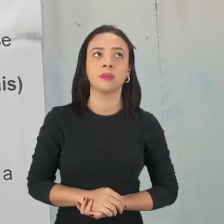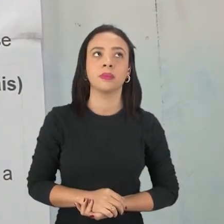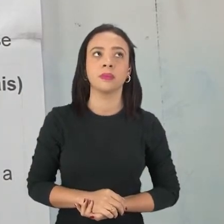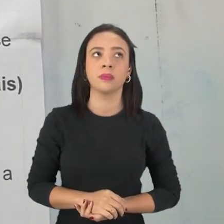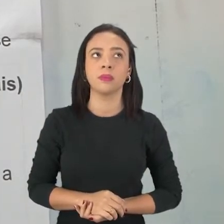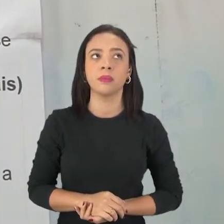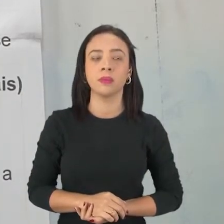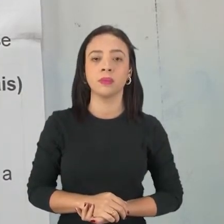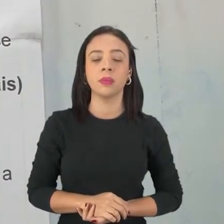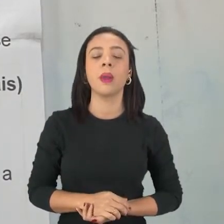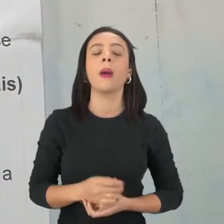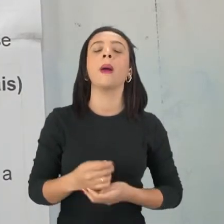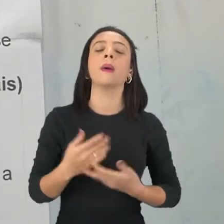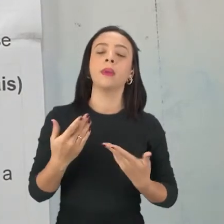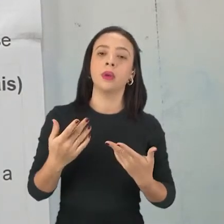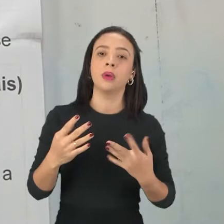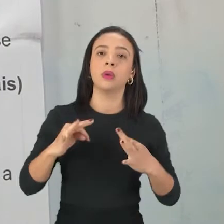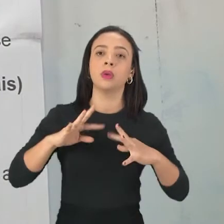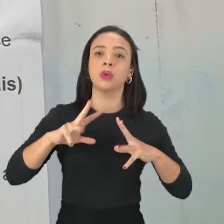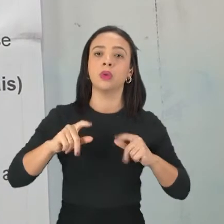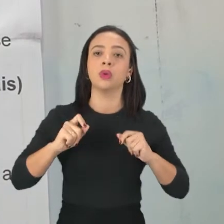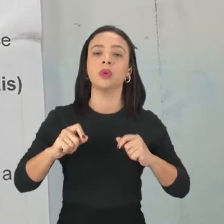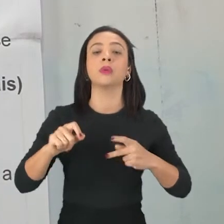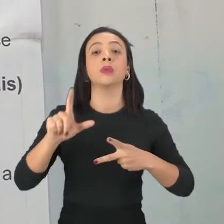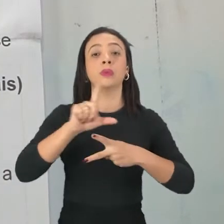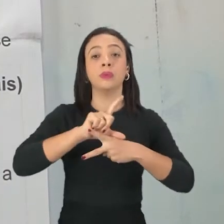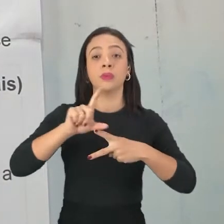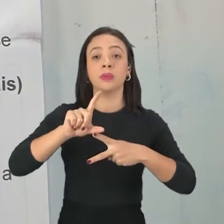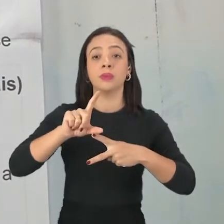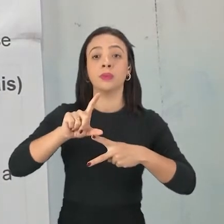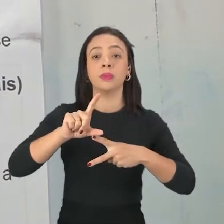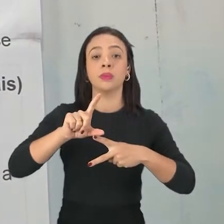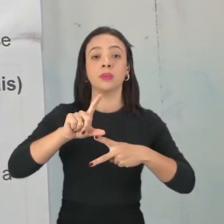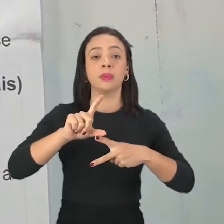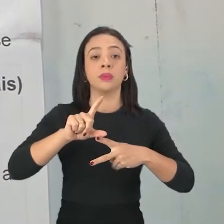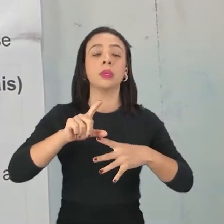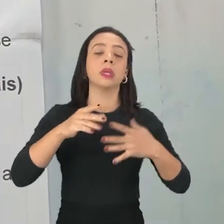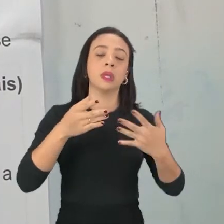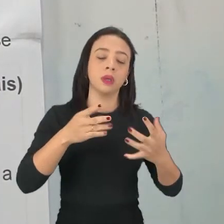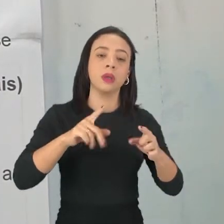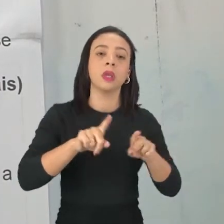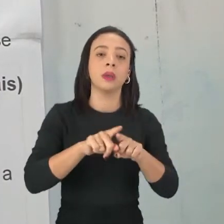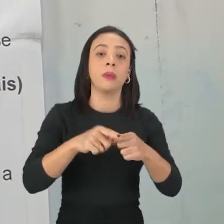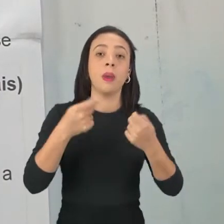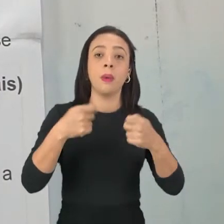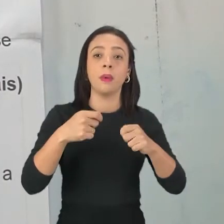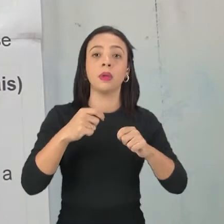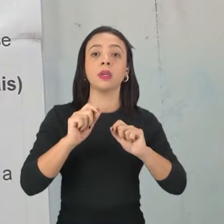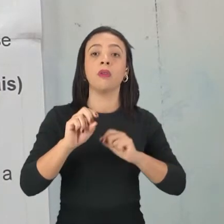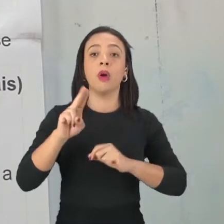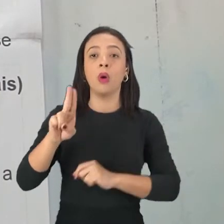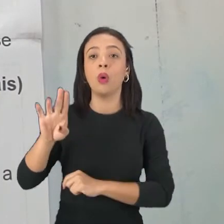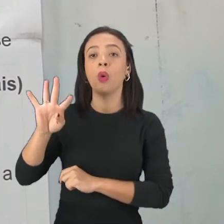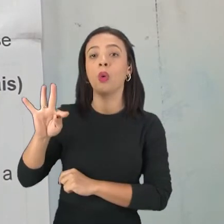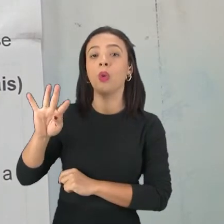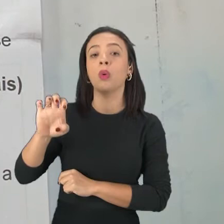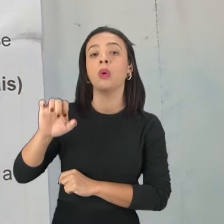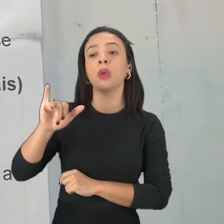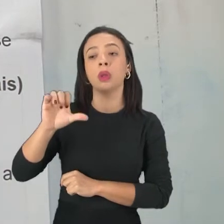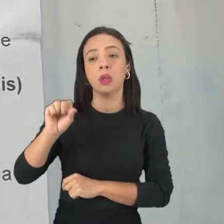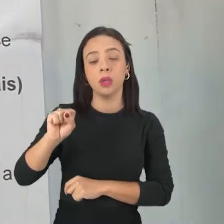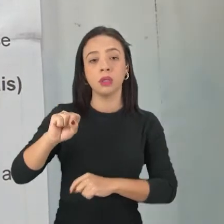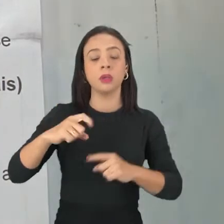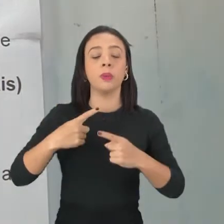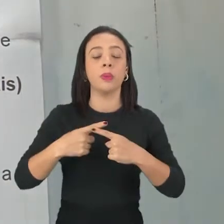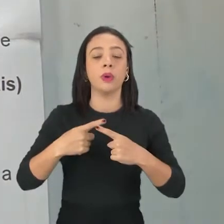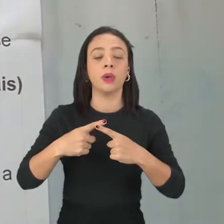aquela planta Então tá no plural está no plural também tem que sentar úteis mais